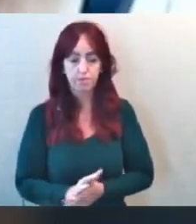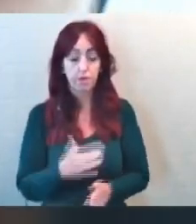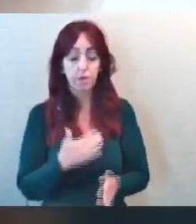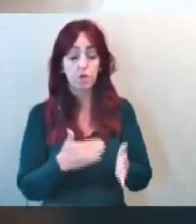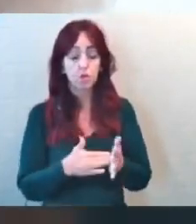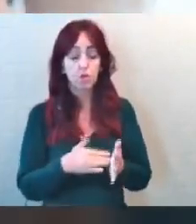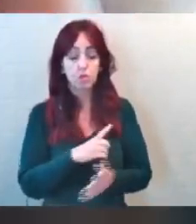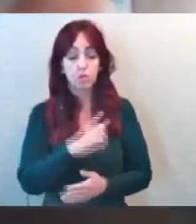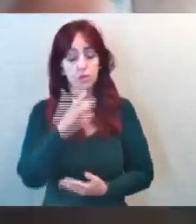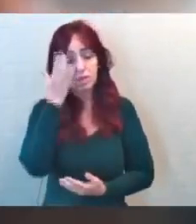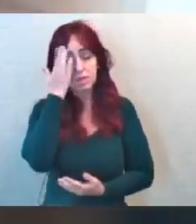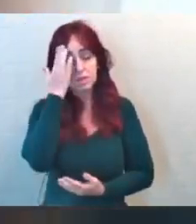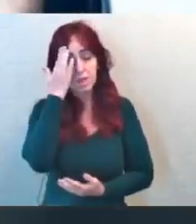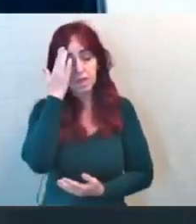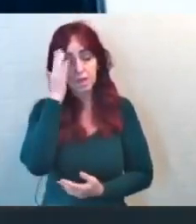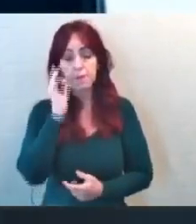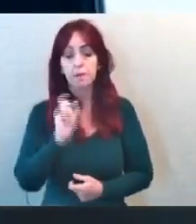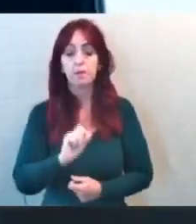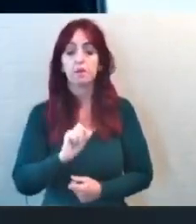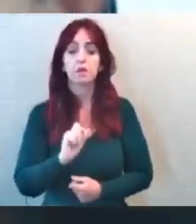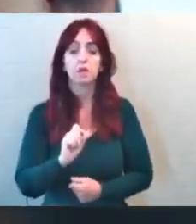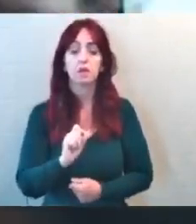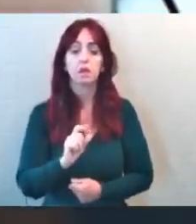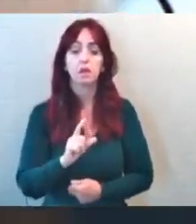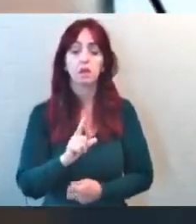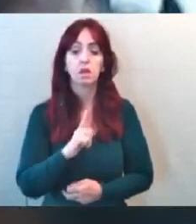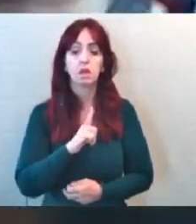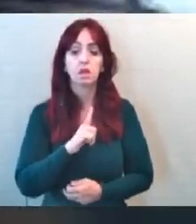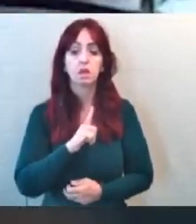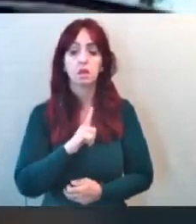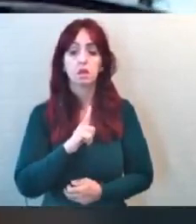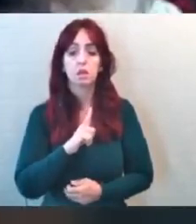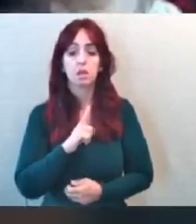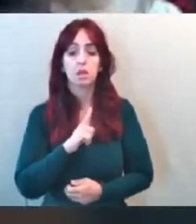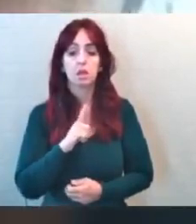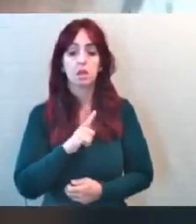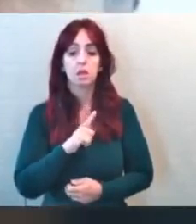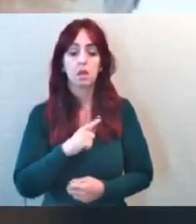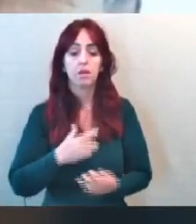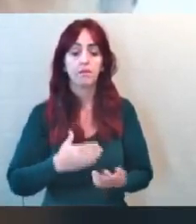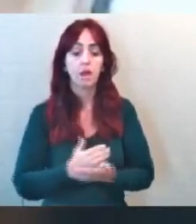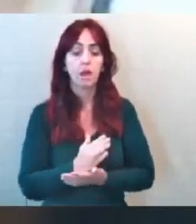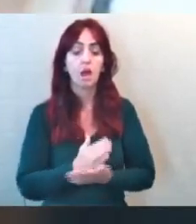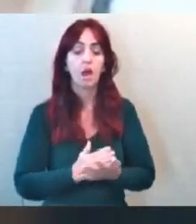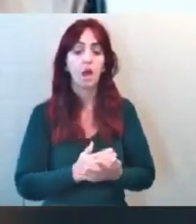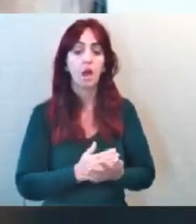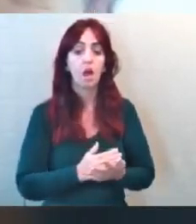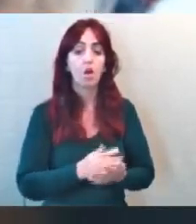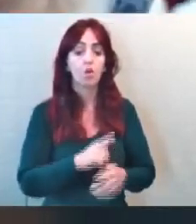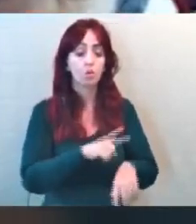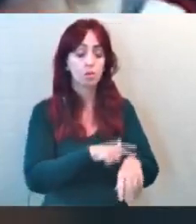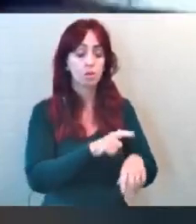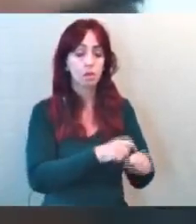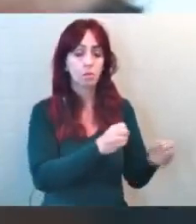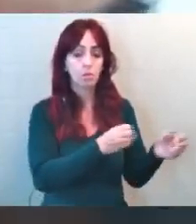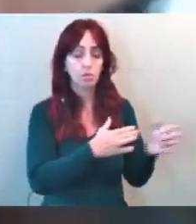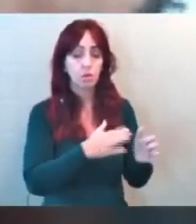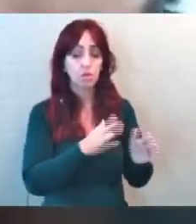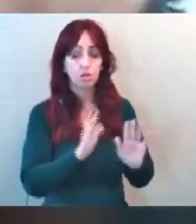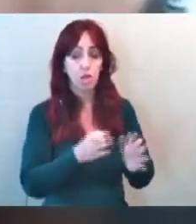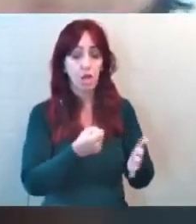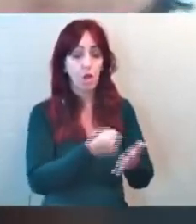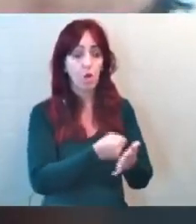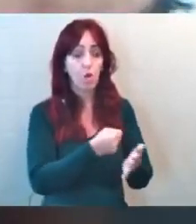Todos sabem que nós ficamos algum tempo. A passagem da 450 já tem alguns anos.